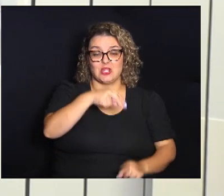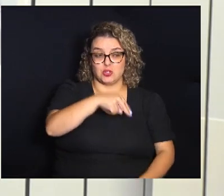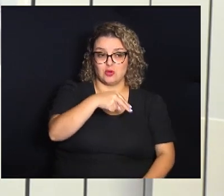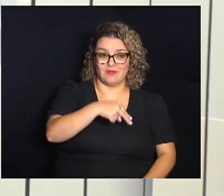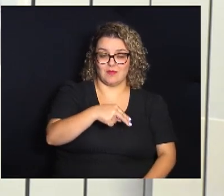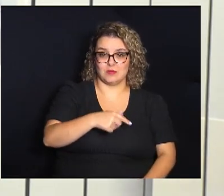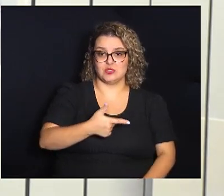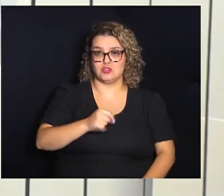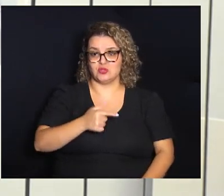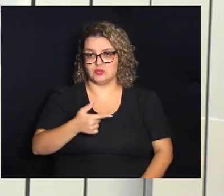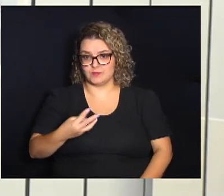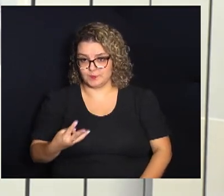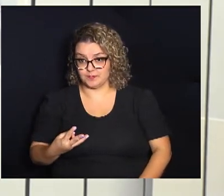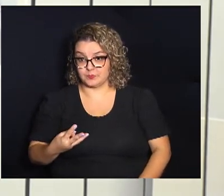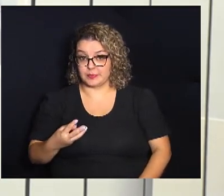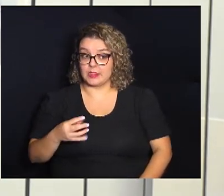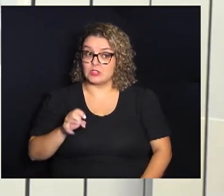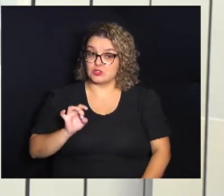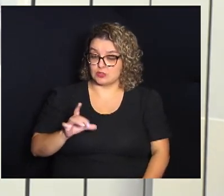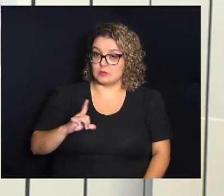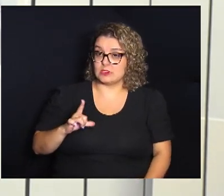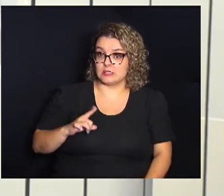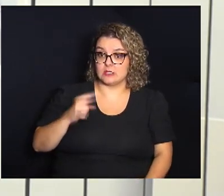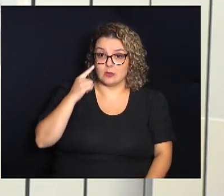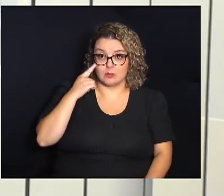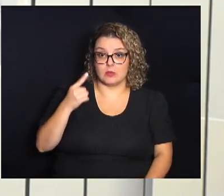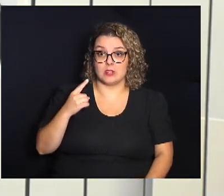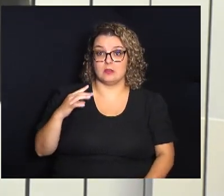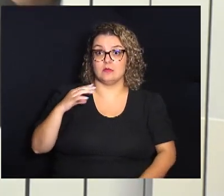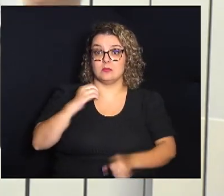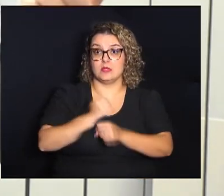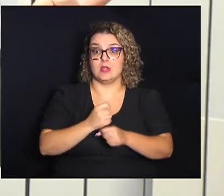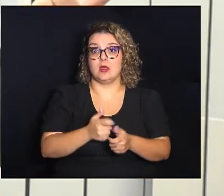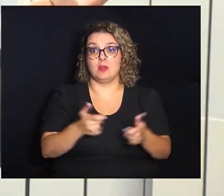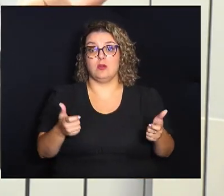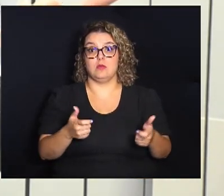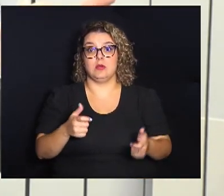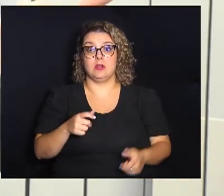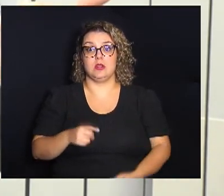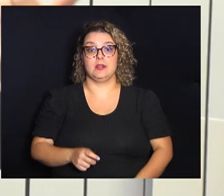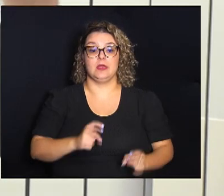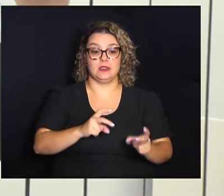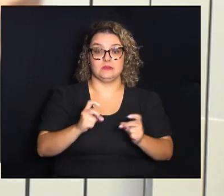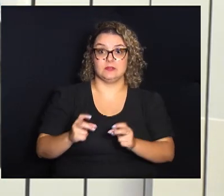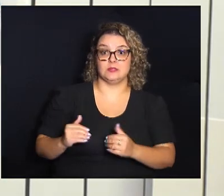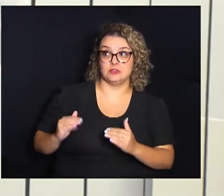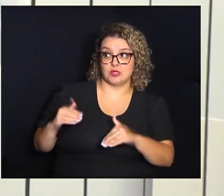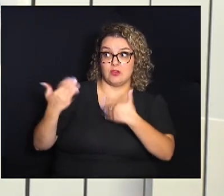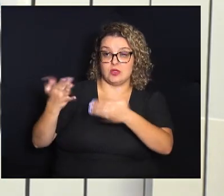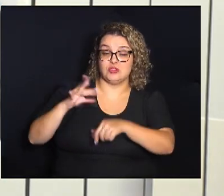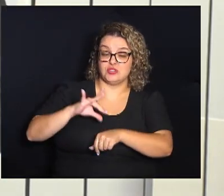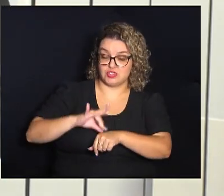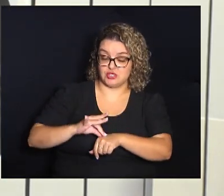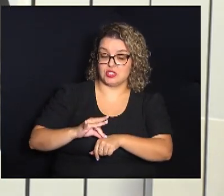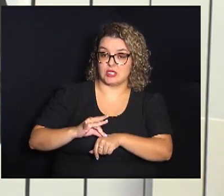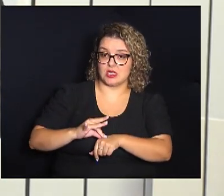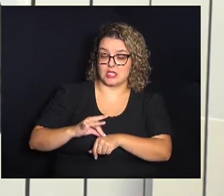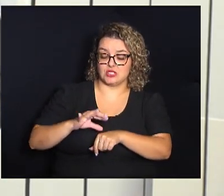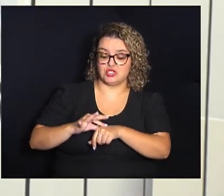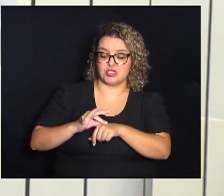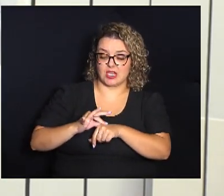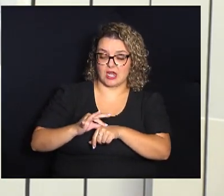2023. Só para se ter uma ideia, este montante é maior que as exportações brasileiras de carne bovina em todo o ano